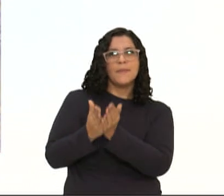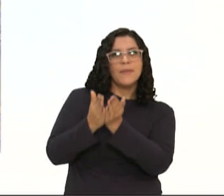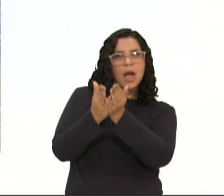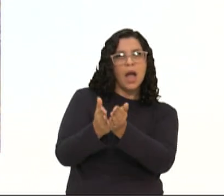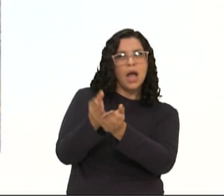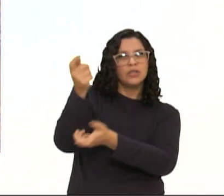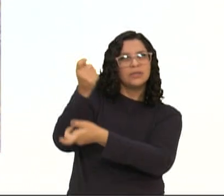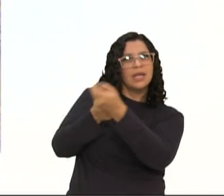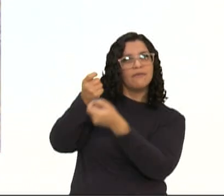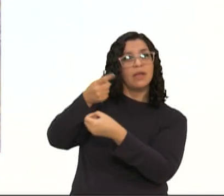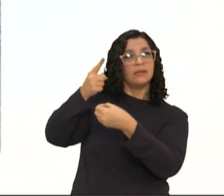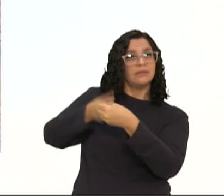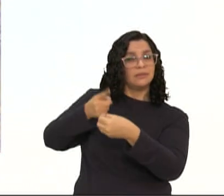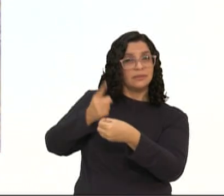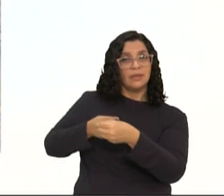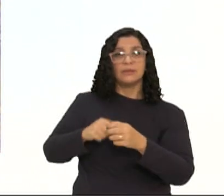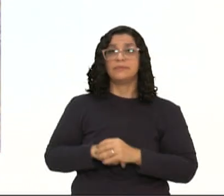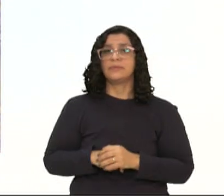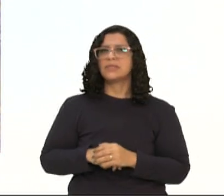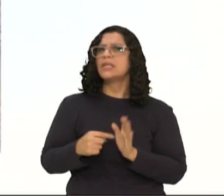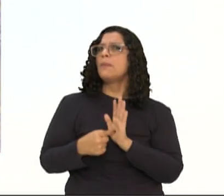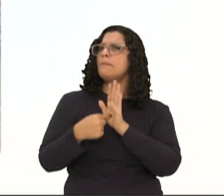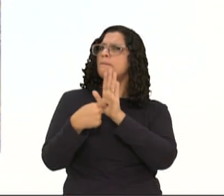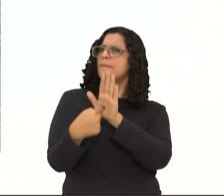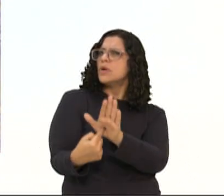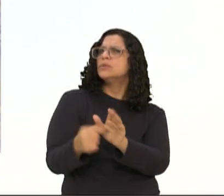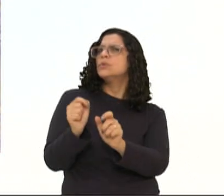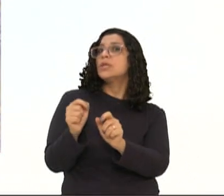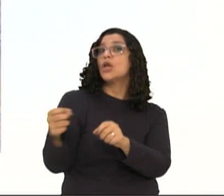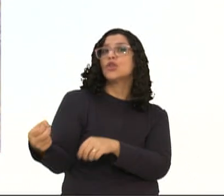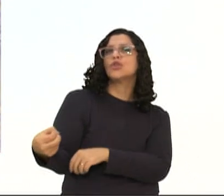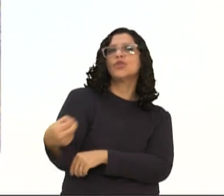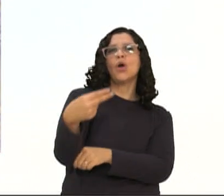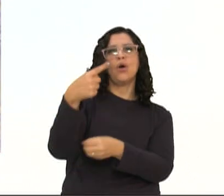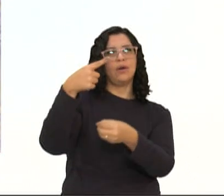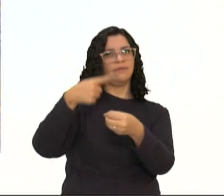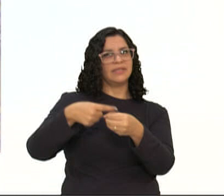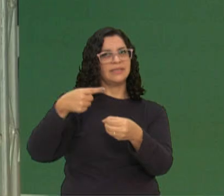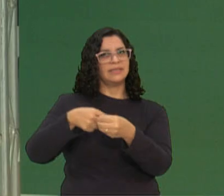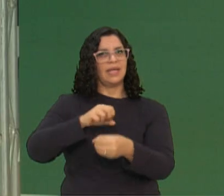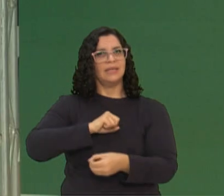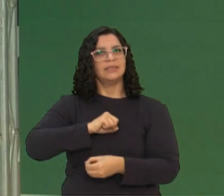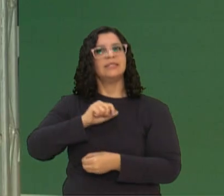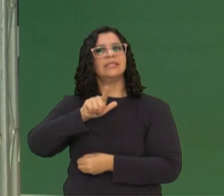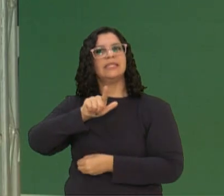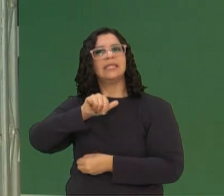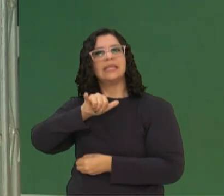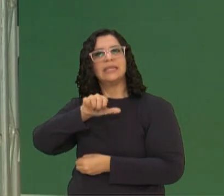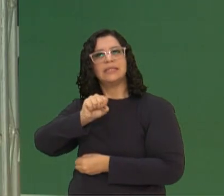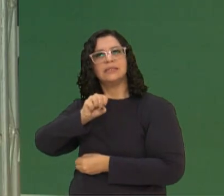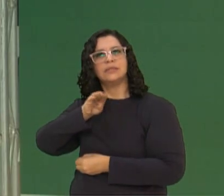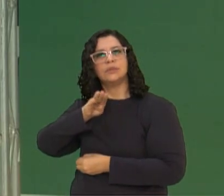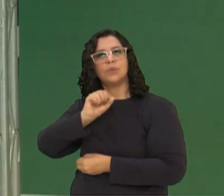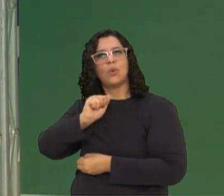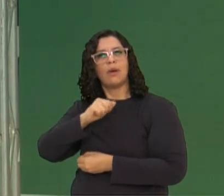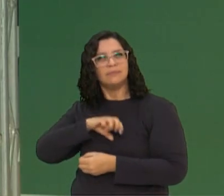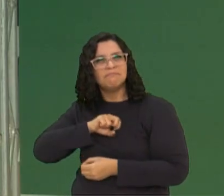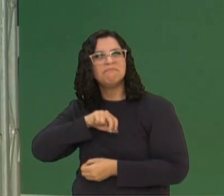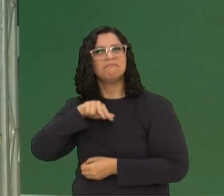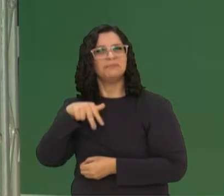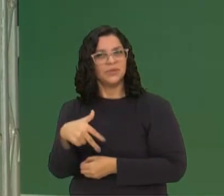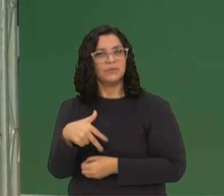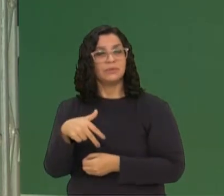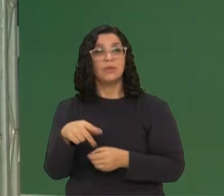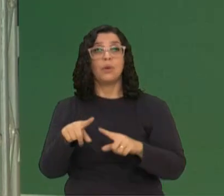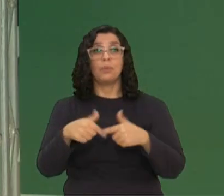caravelas e uma cidade. Ele está apresentando a nova cidade de Lisboa para a gente. E aqui